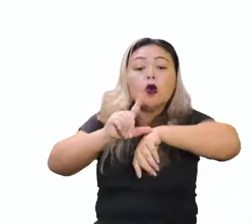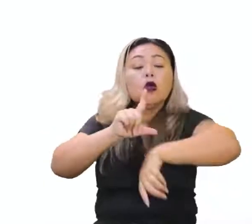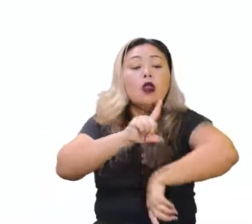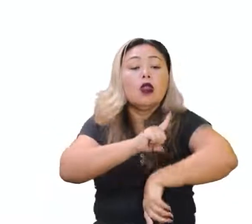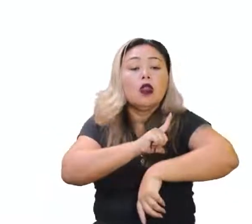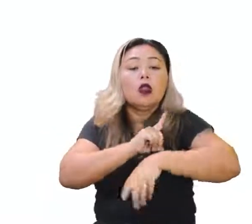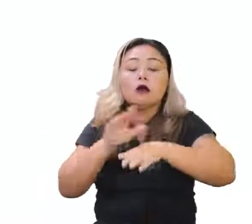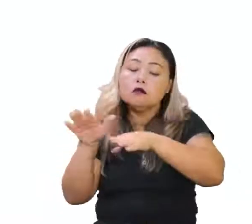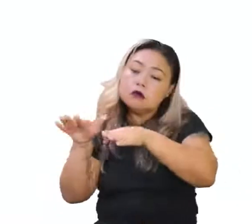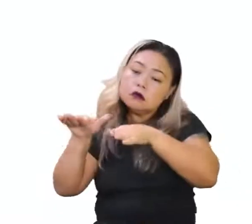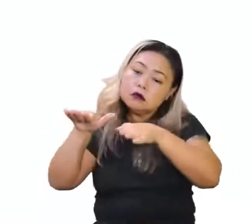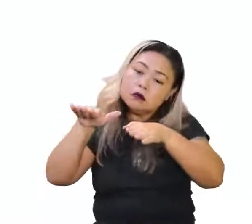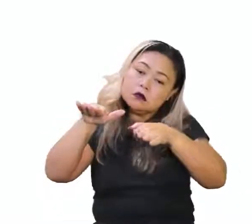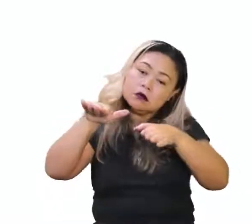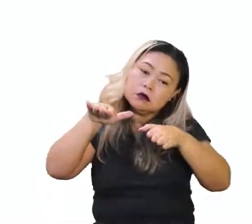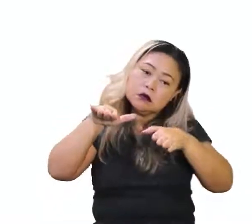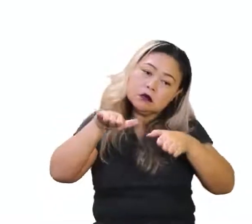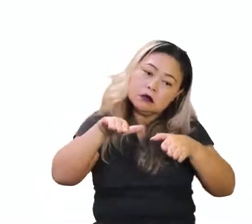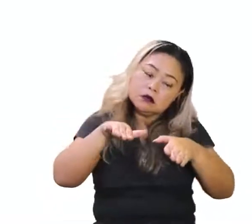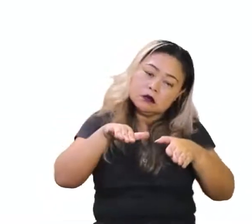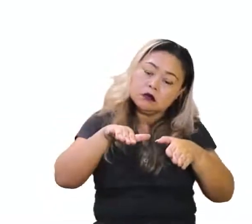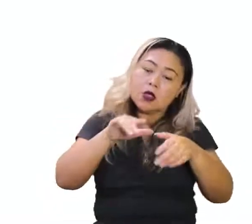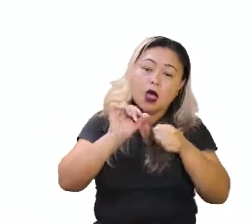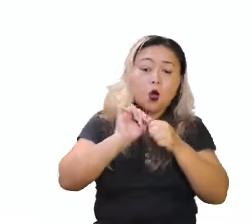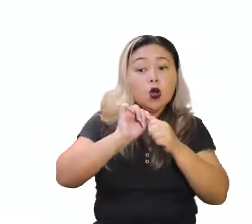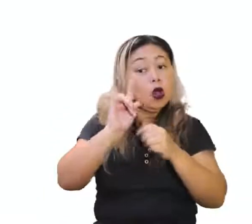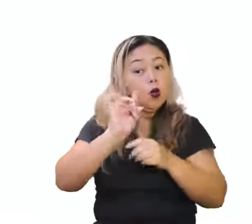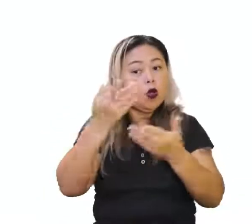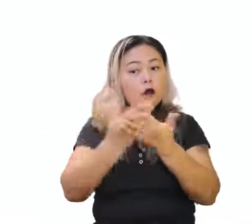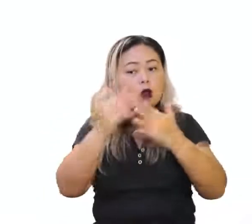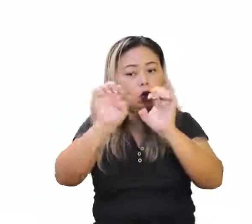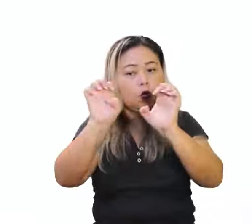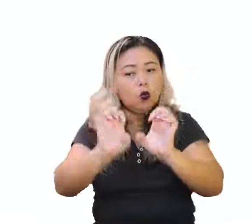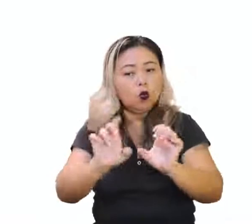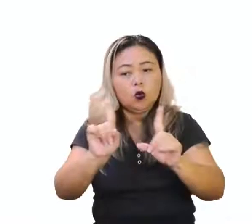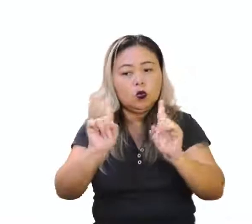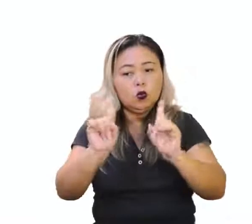uma inclinação. A aula aqui não é a aula de estrutura, quer dizer, uma